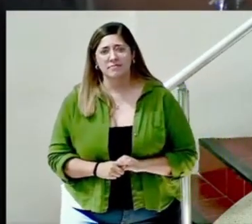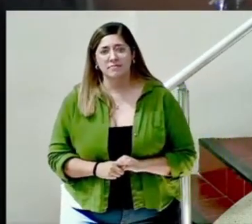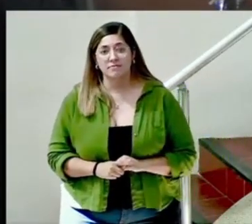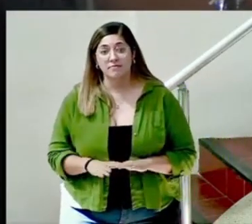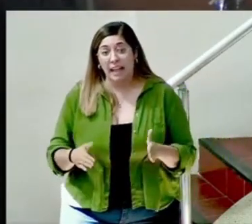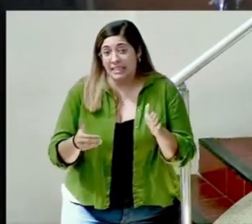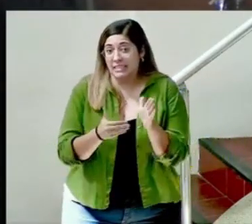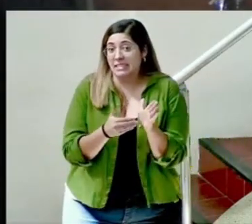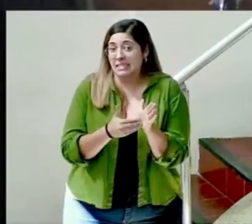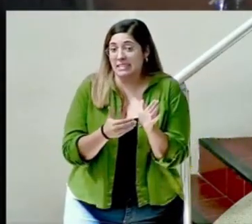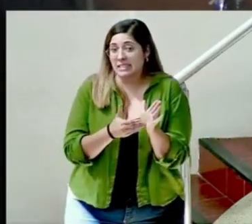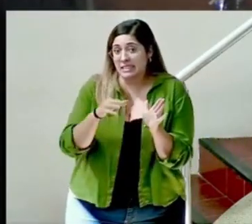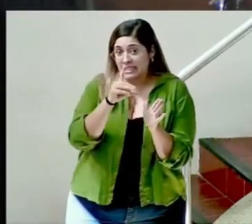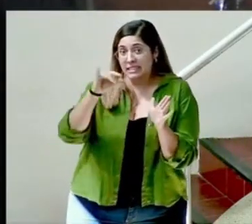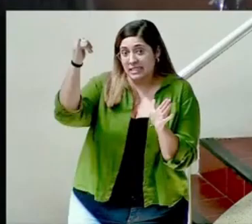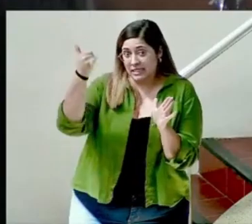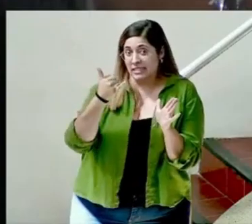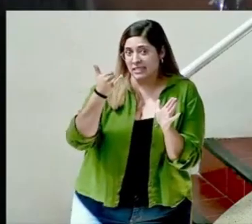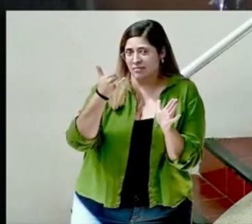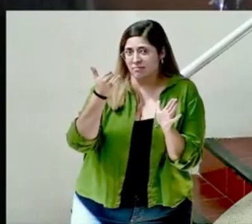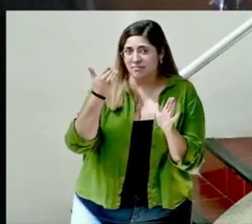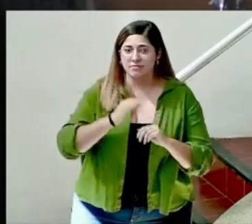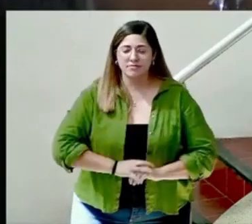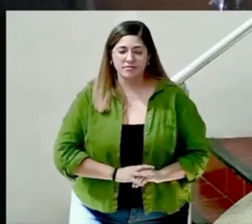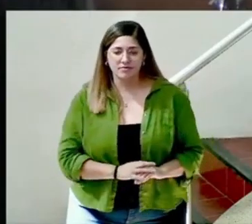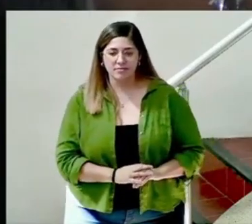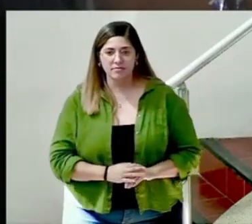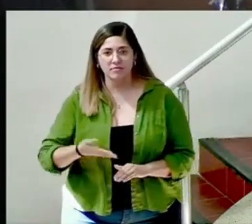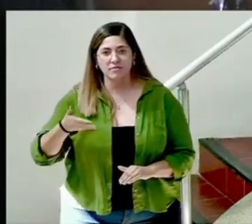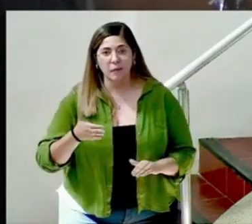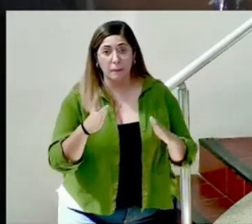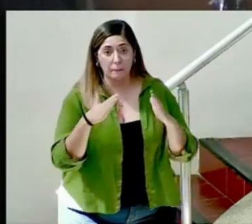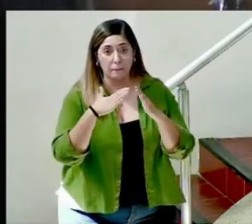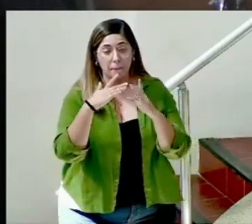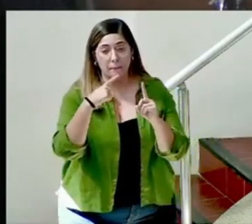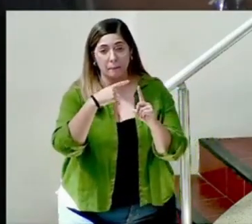Até que o texto nos diz que ele entra no santuário.